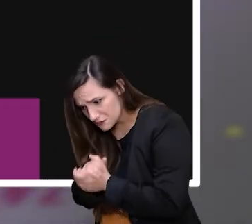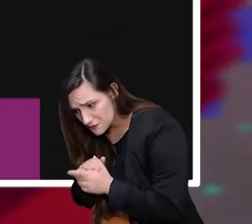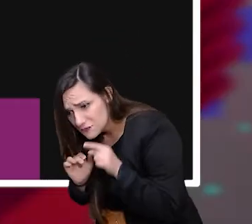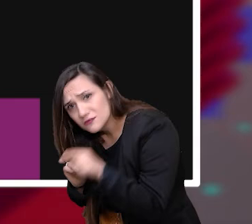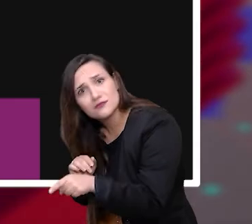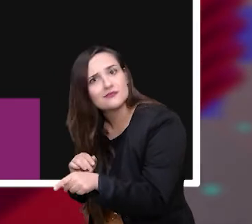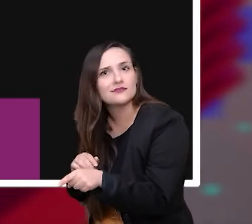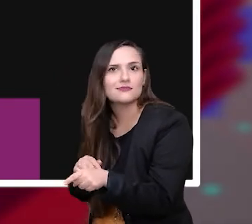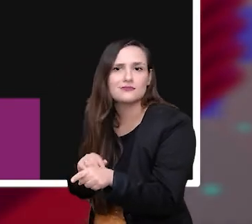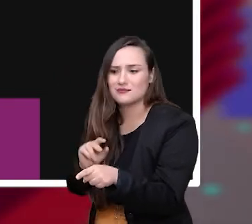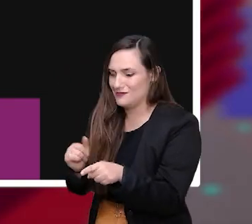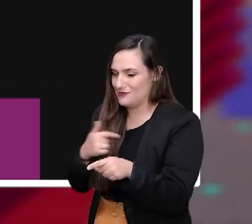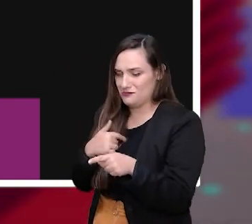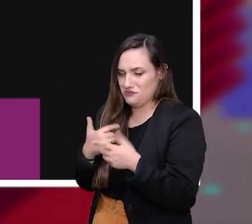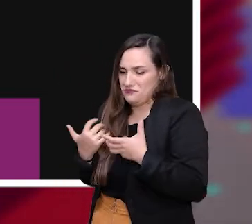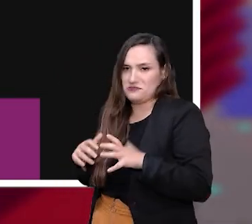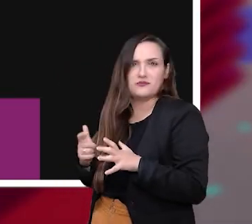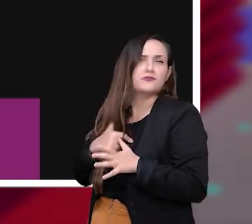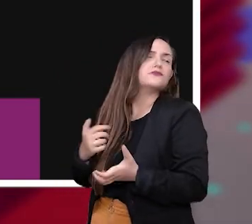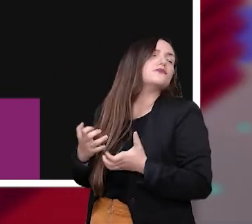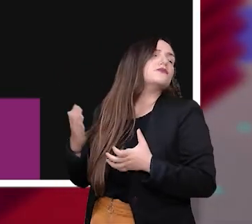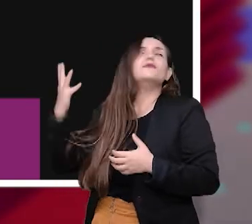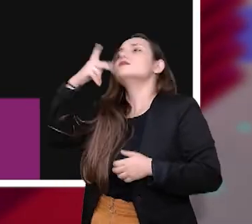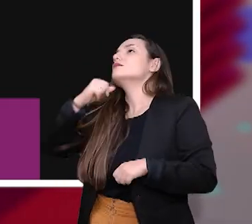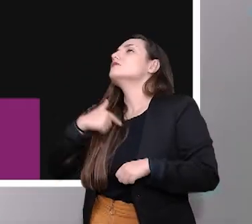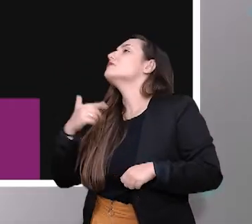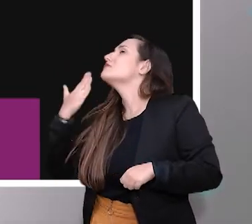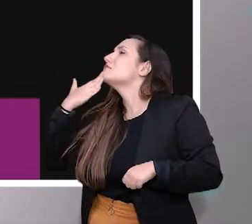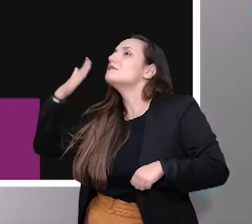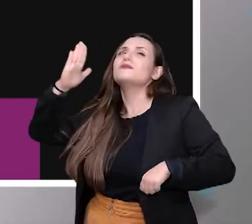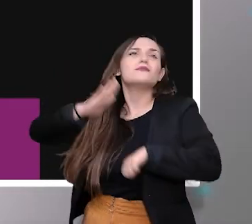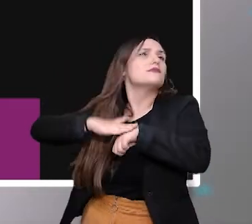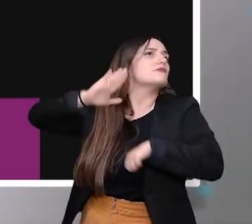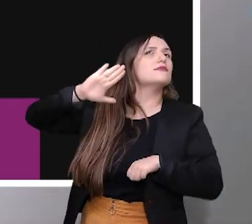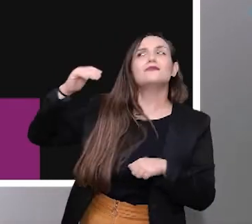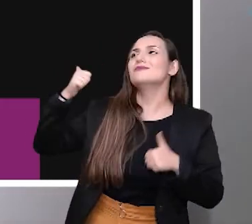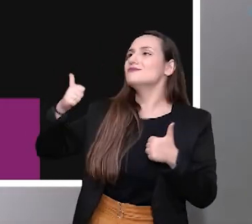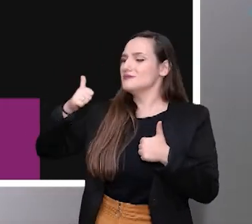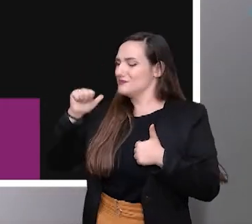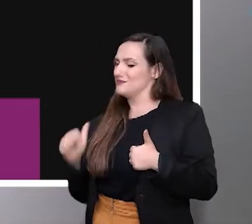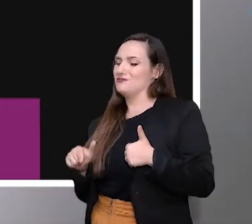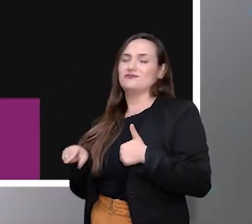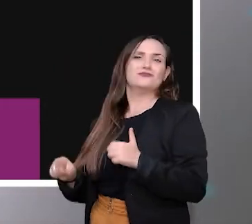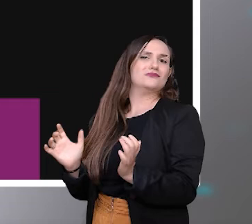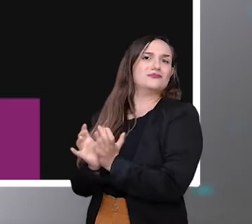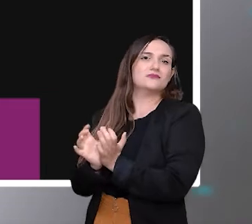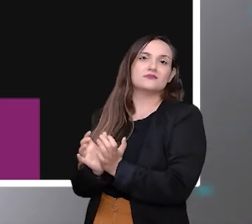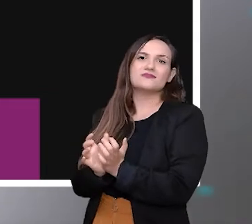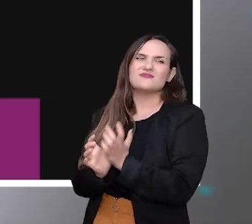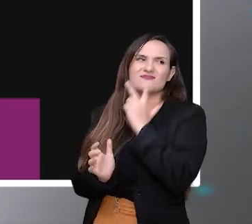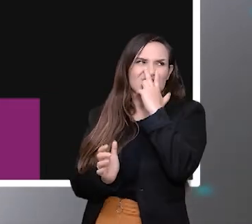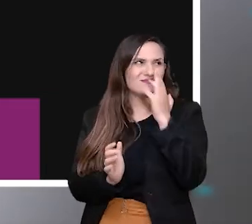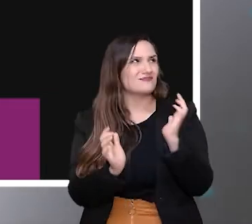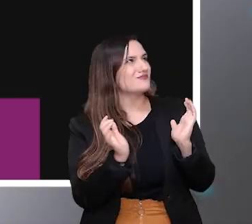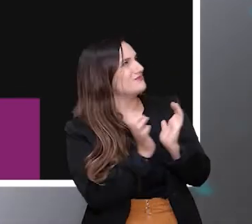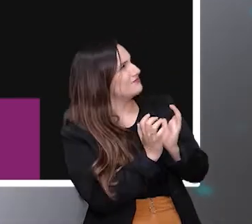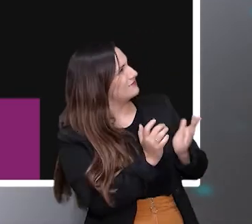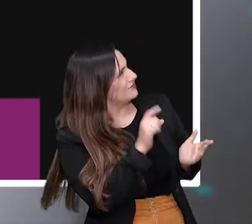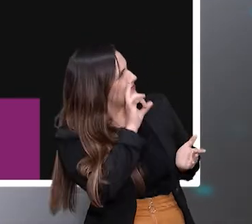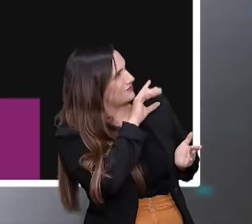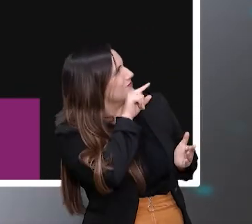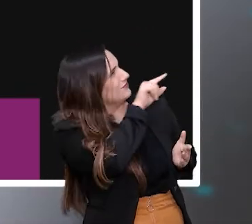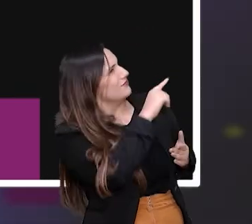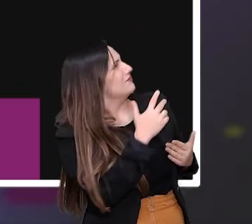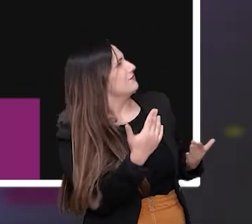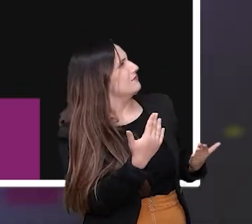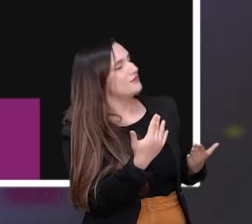né? Então, se tem alguém que quer brilhar o tempo todo e sozinho, o time não vai acontecer, né? E é muito real essa questão do